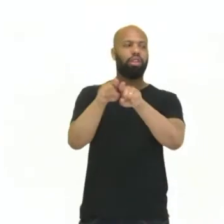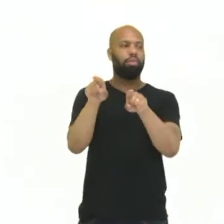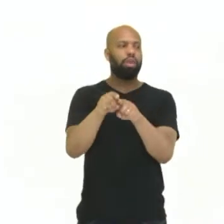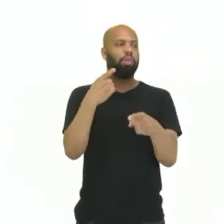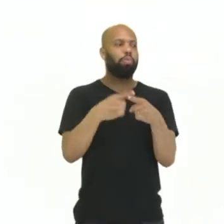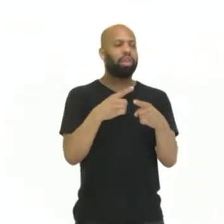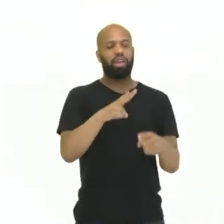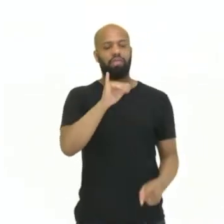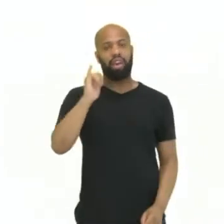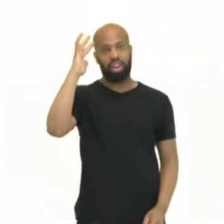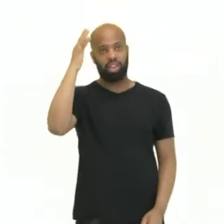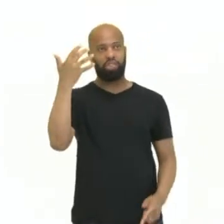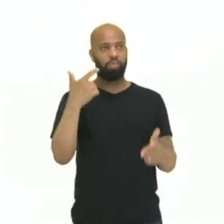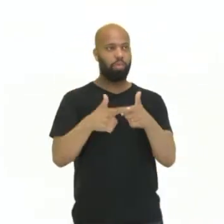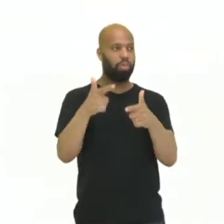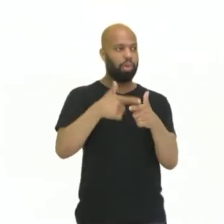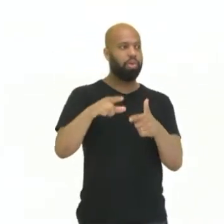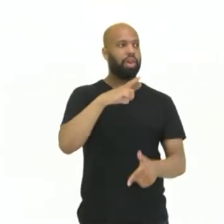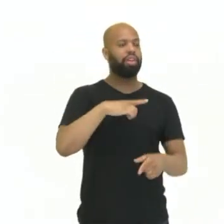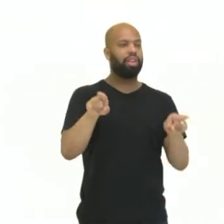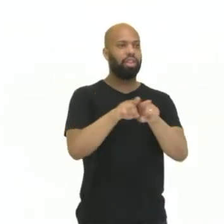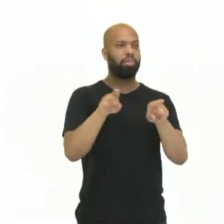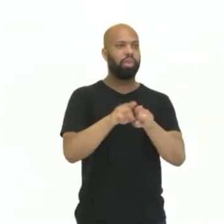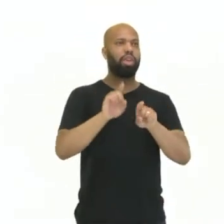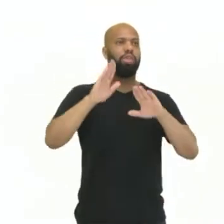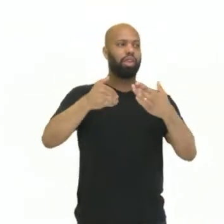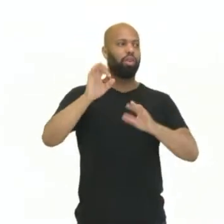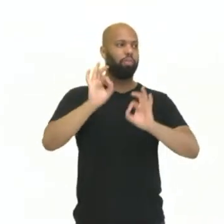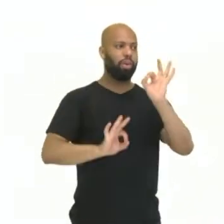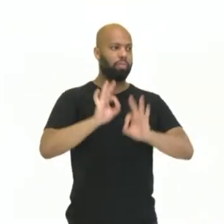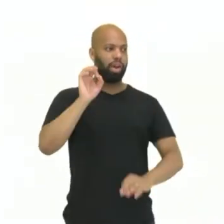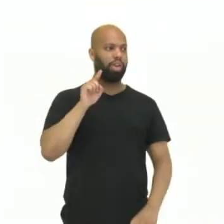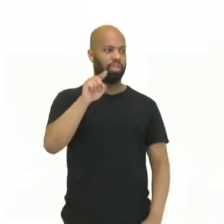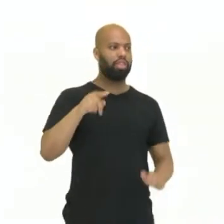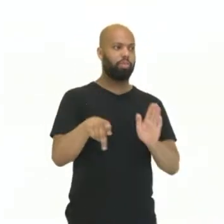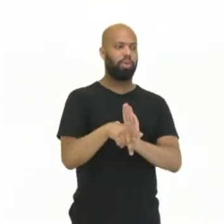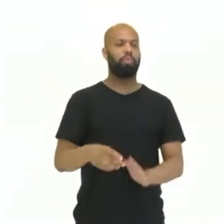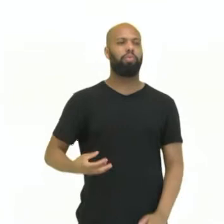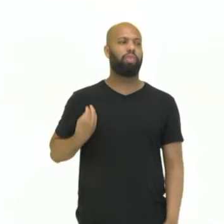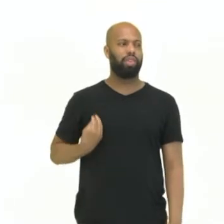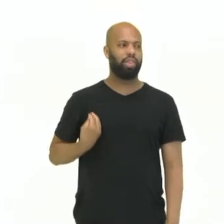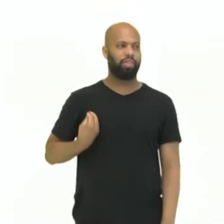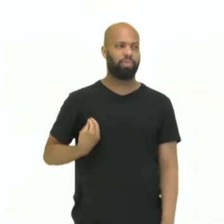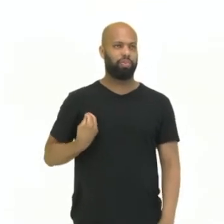resolver ali um problema que possa aparecer. Então, ele te prepara para a vida, né?